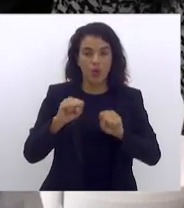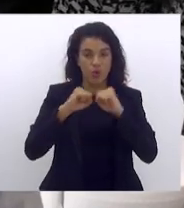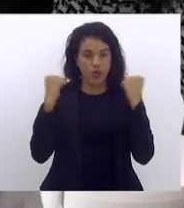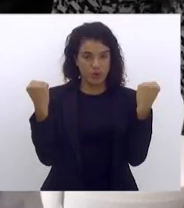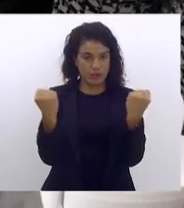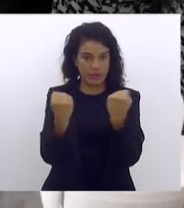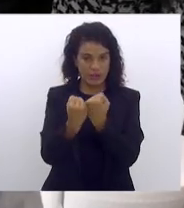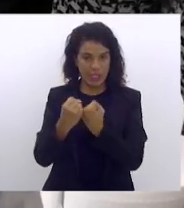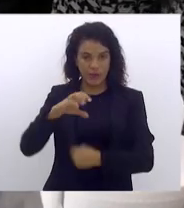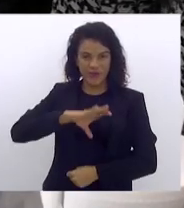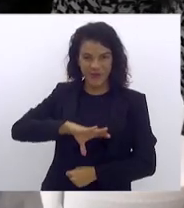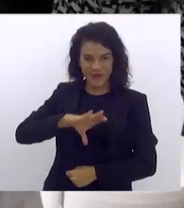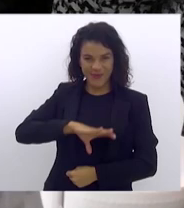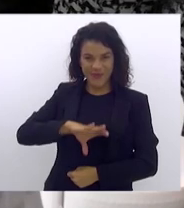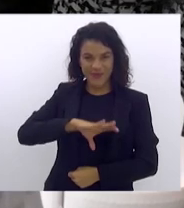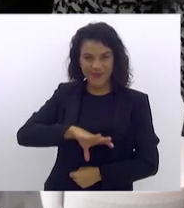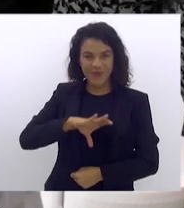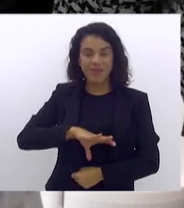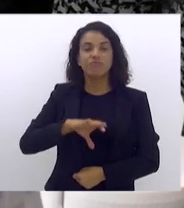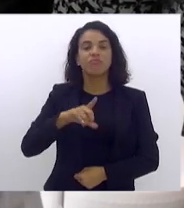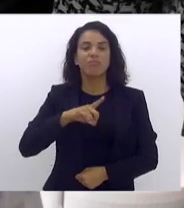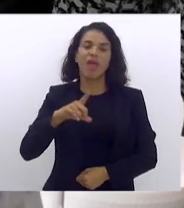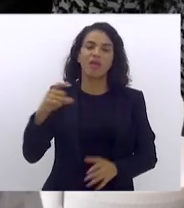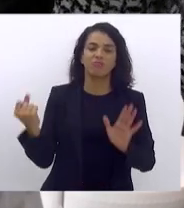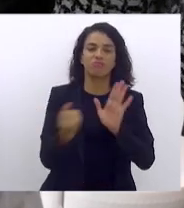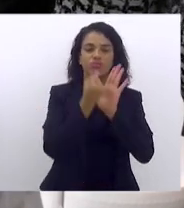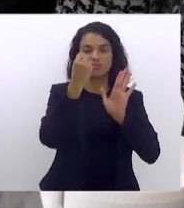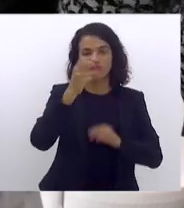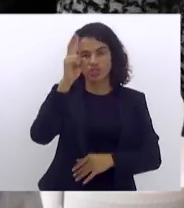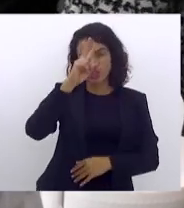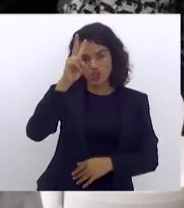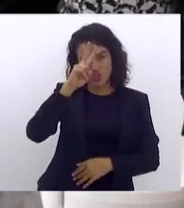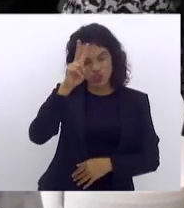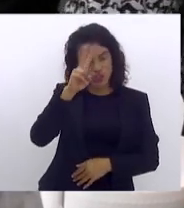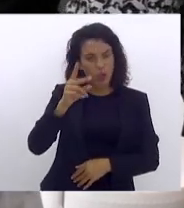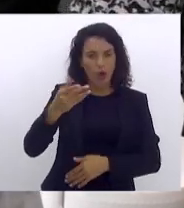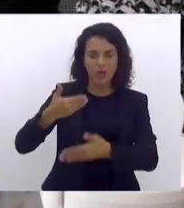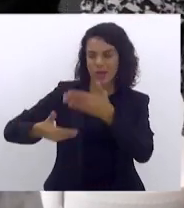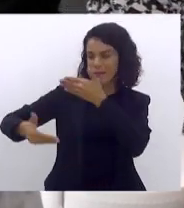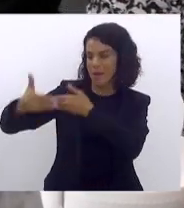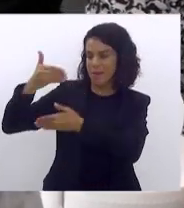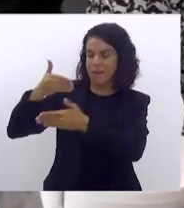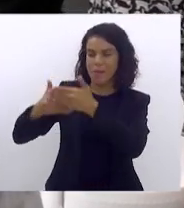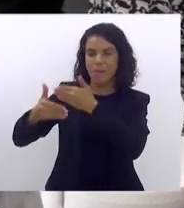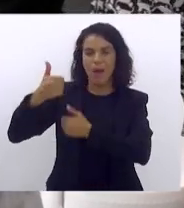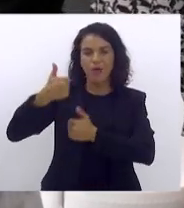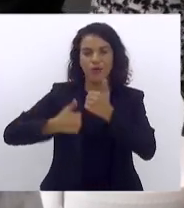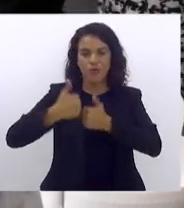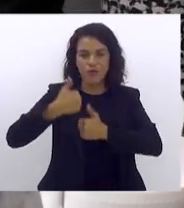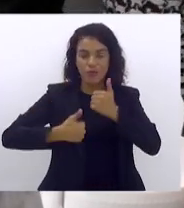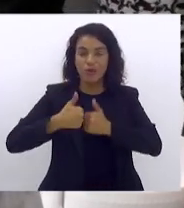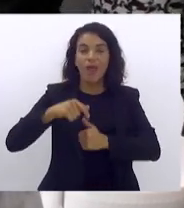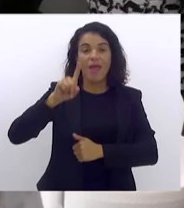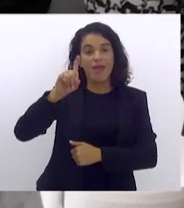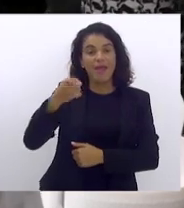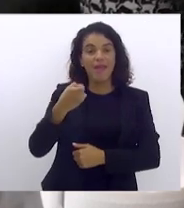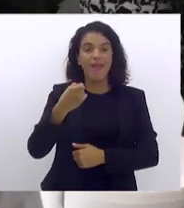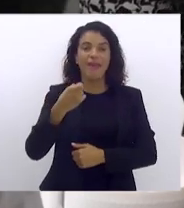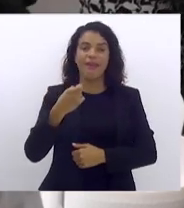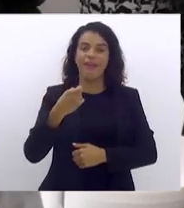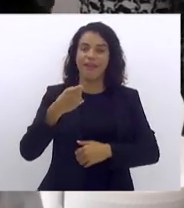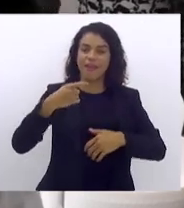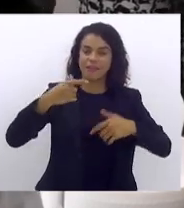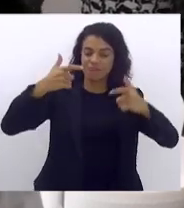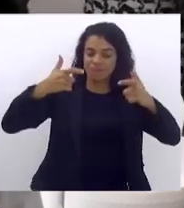o estádio de São Januário ele tem história profícua com o futebol brasileiro. Ali já foi a casa da nossa